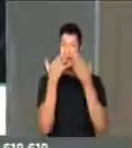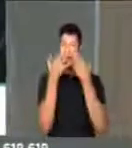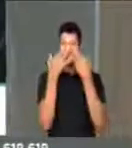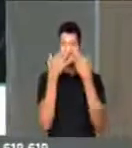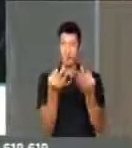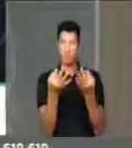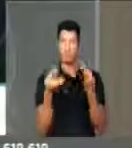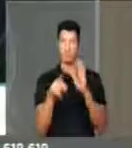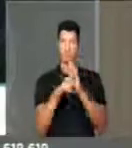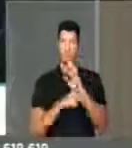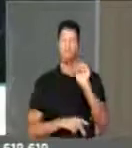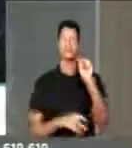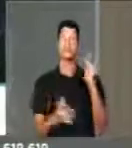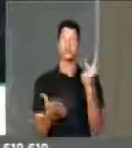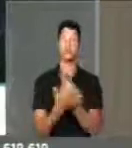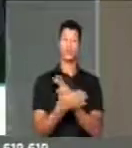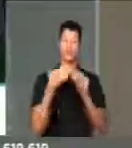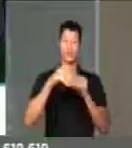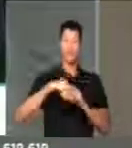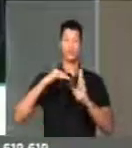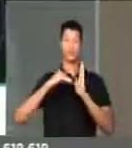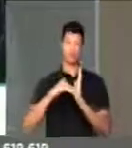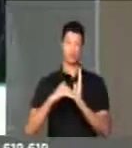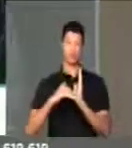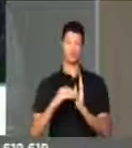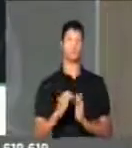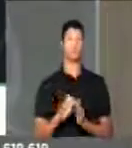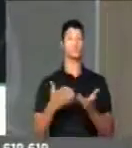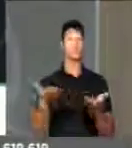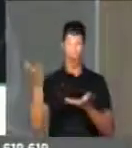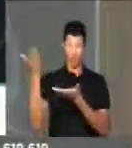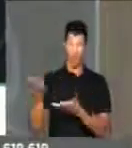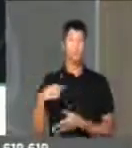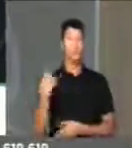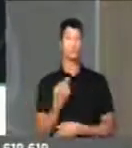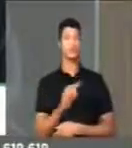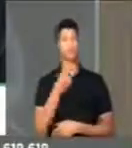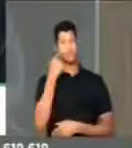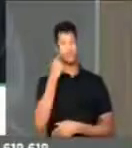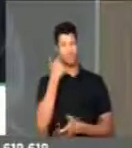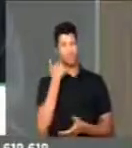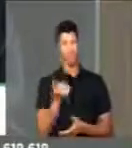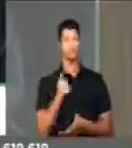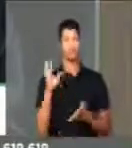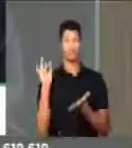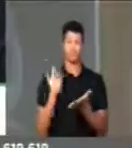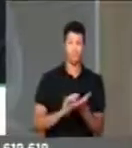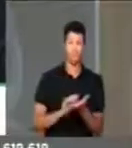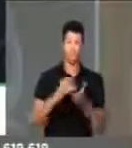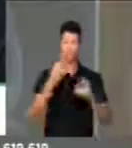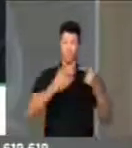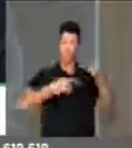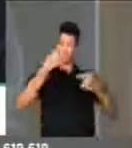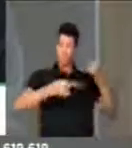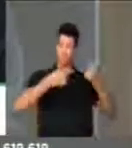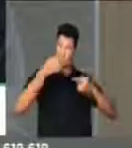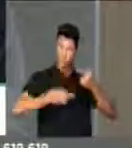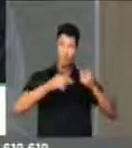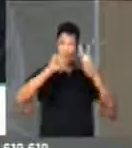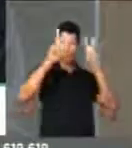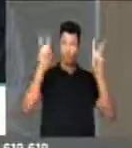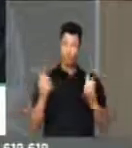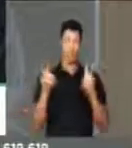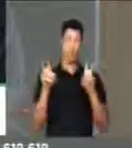atenções para o que acontece no Senado Federal. Ali nós estamos vendo um verdadeiro debate